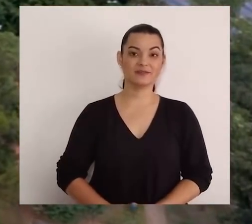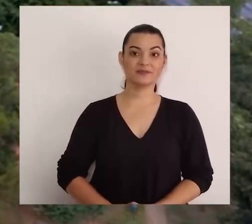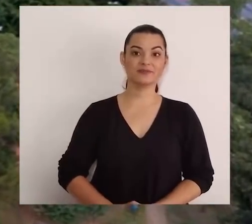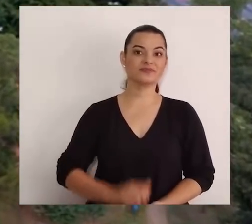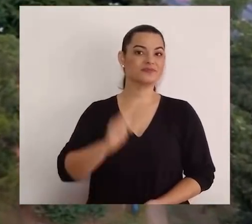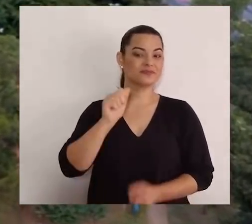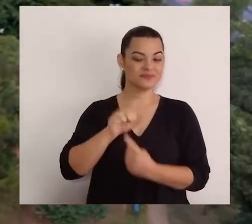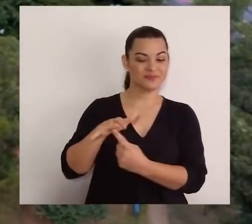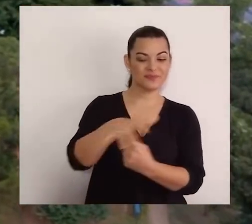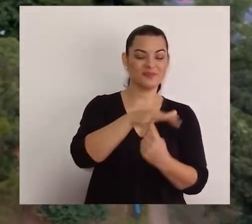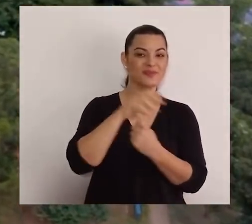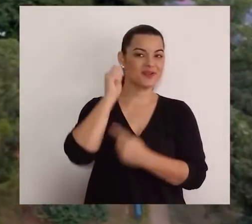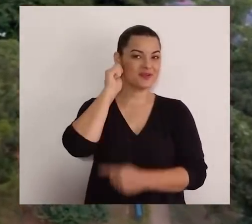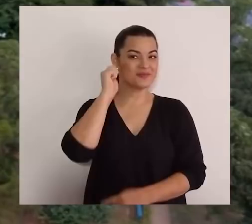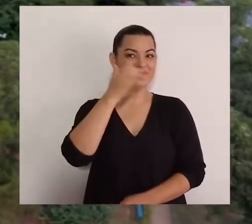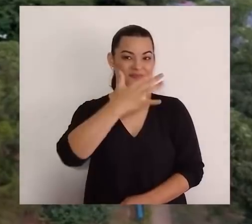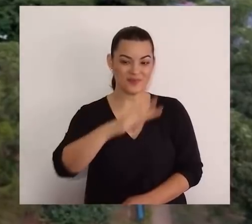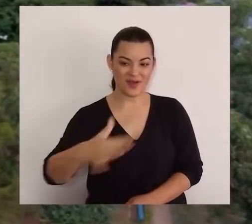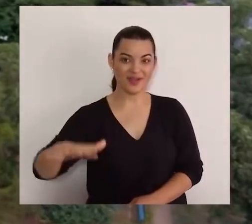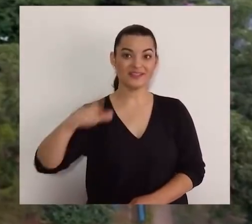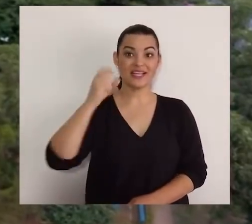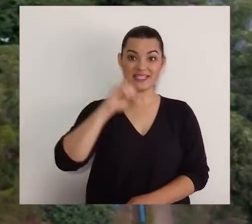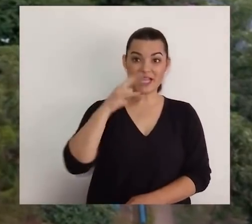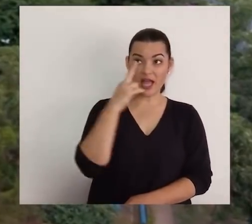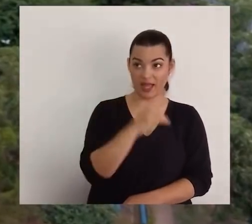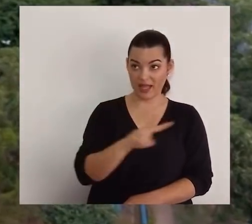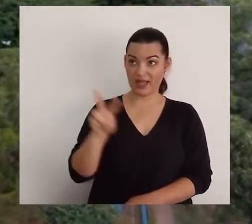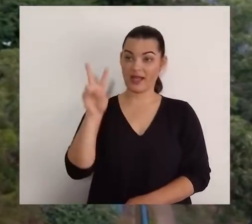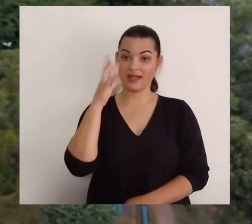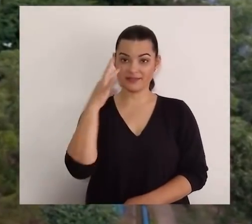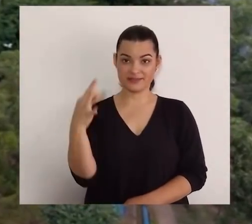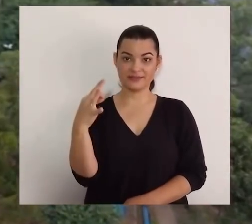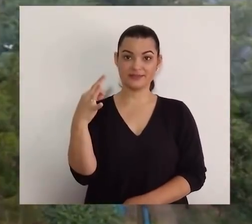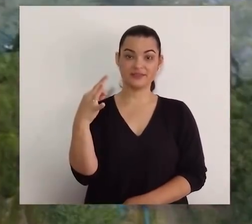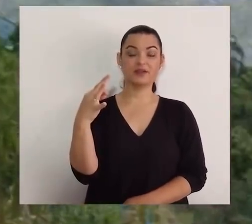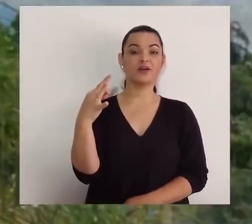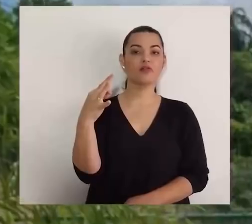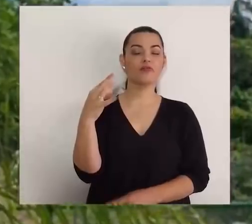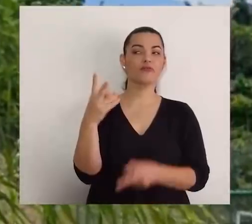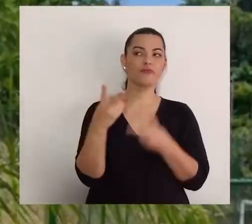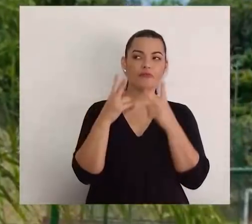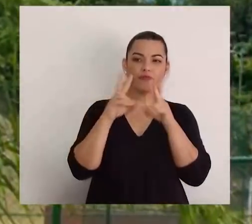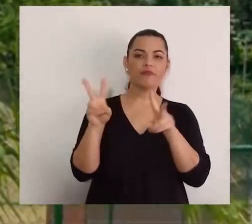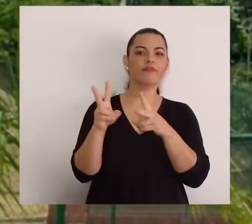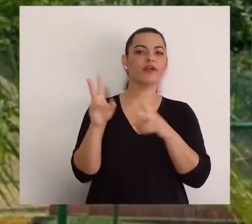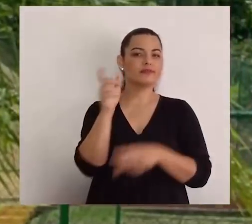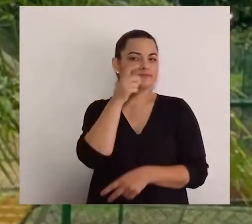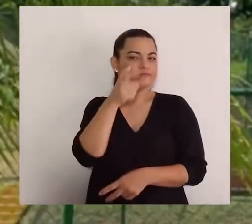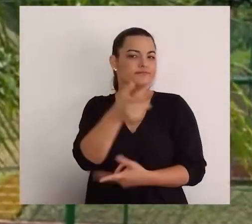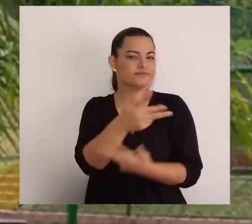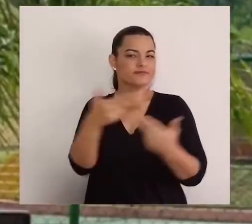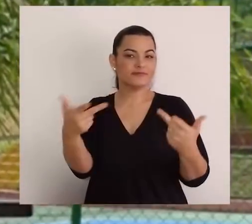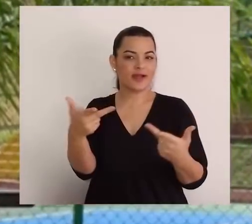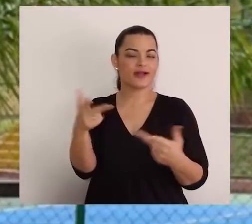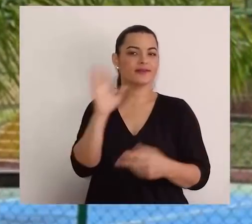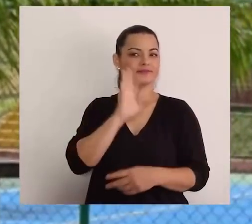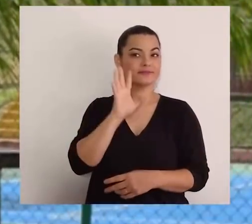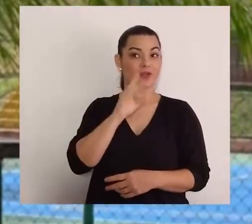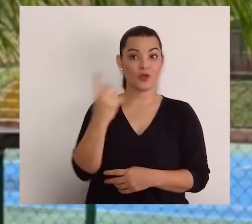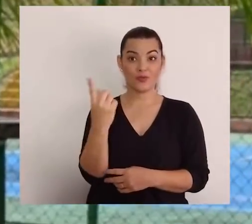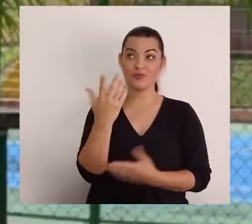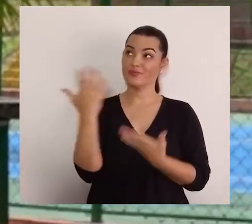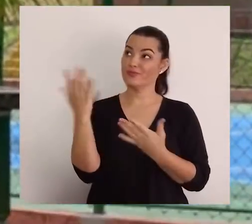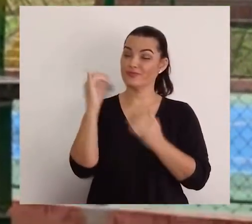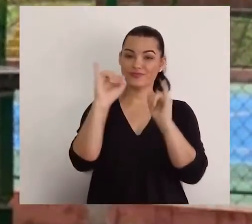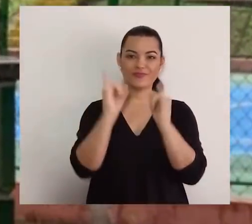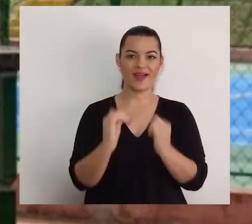Bosque Maia. Se olharmos atentamente para o Bosque Maia, nós veremos muitas coisas interessantes. Uma delas é